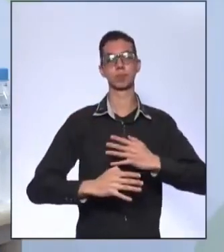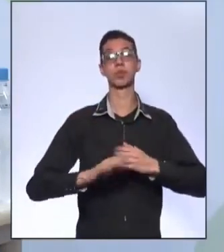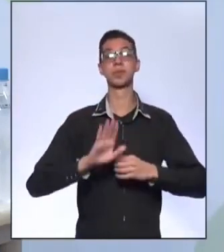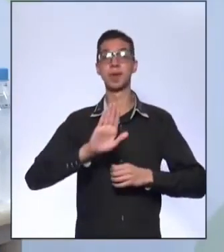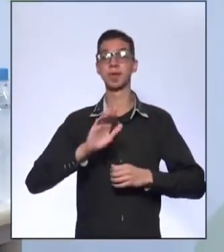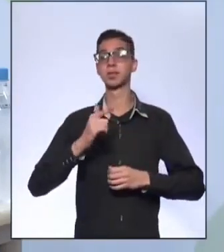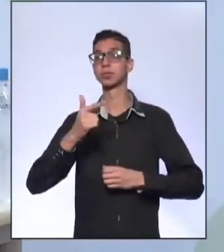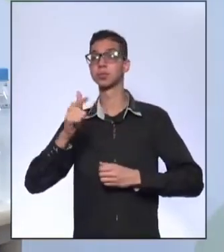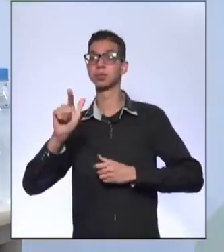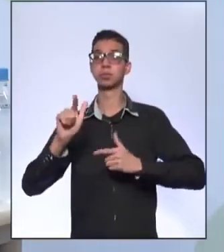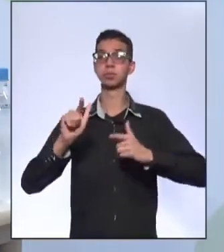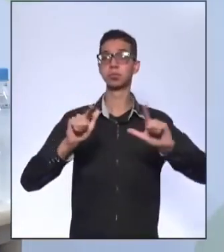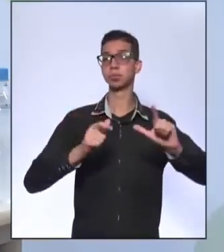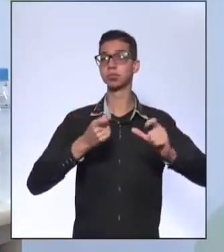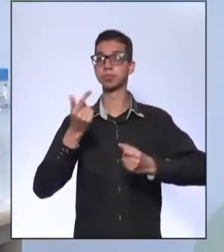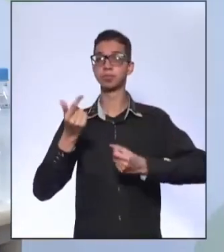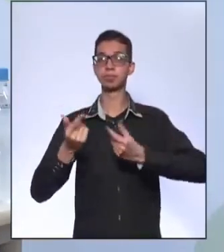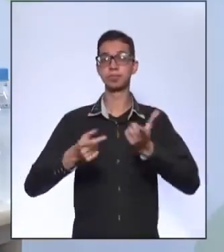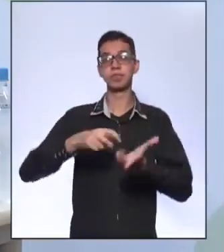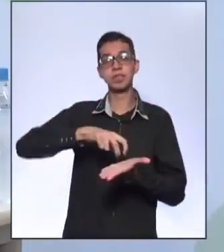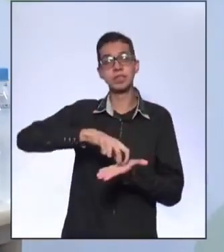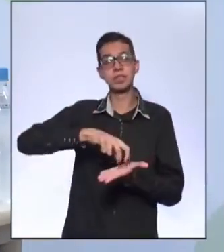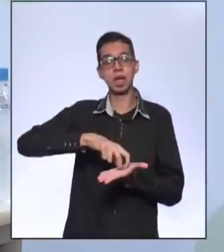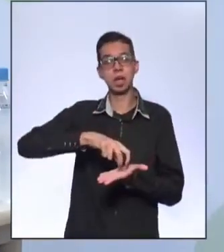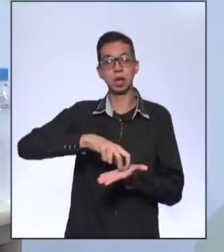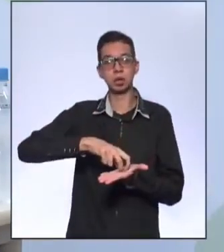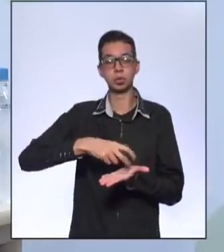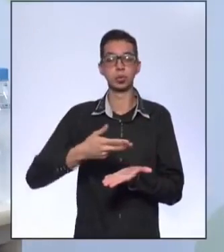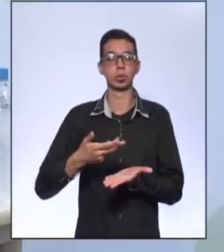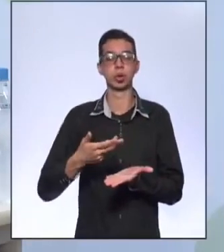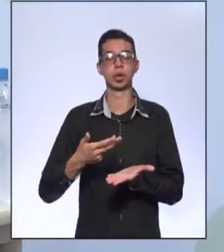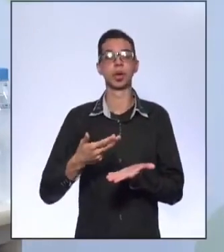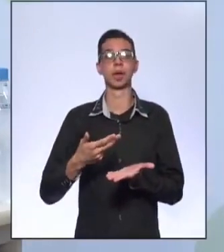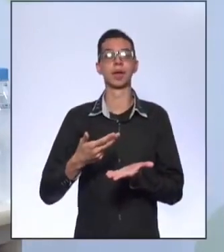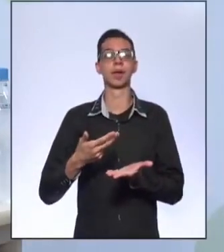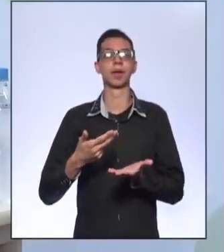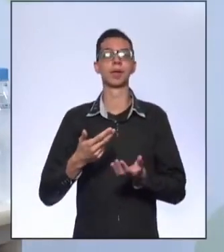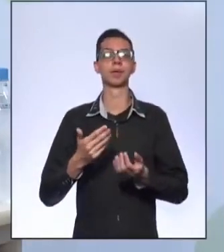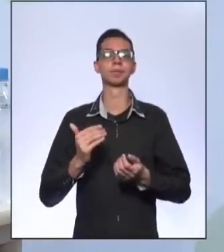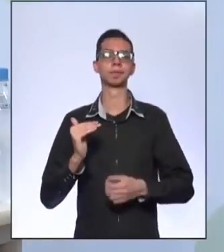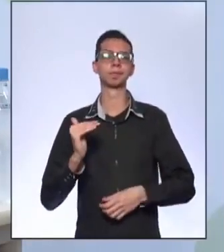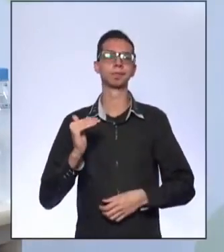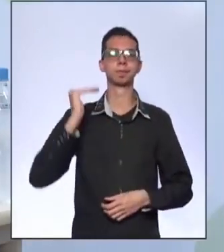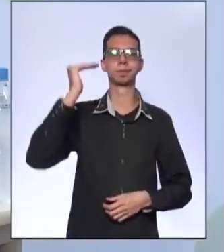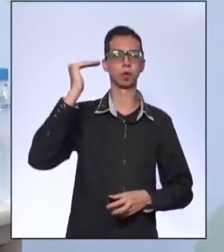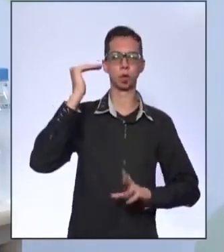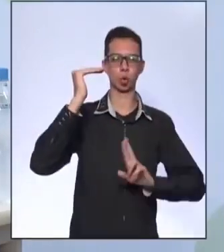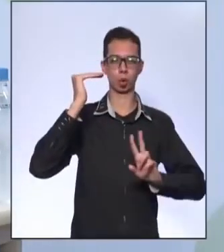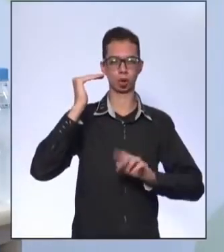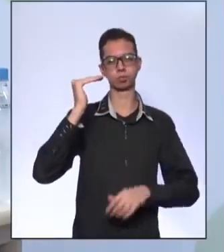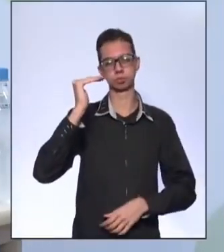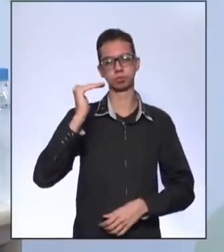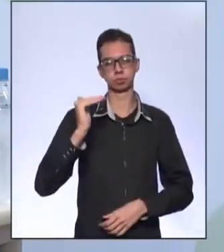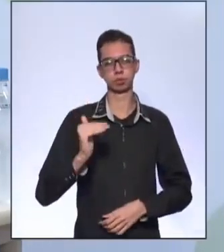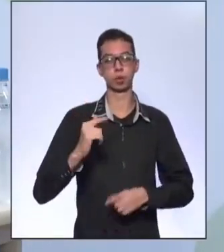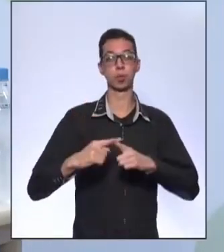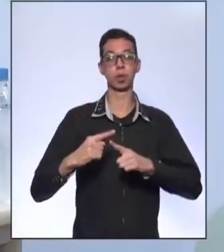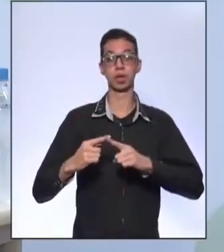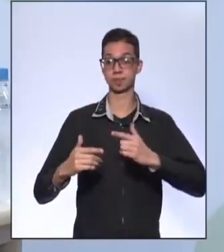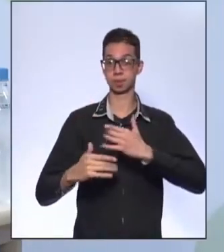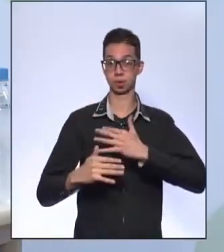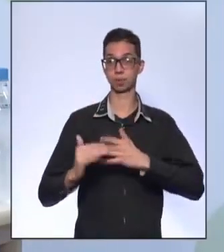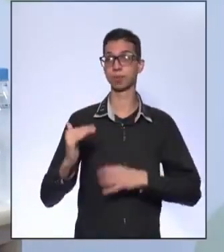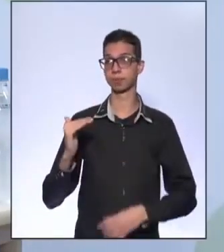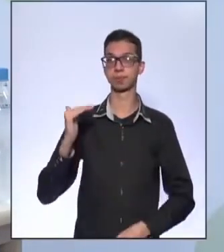outro tem centros que são menos responsáveis aí tem uma menos situação do que as questões das metrópoles